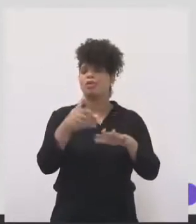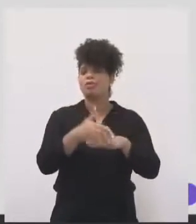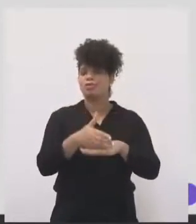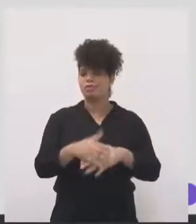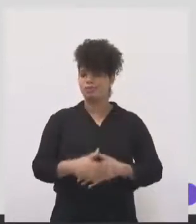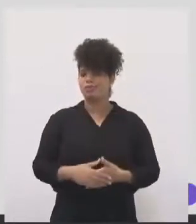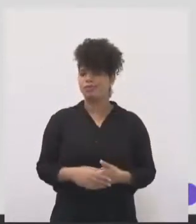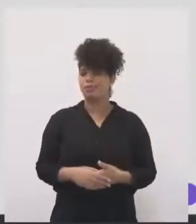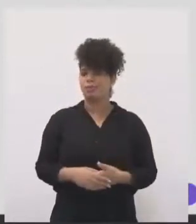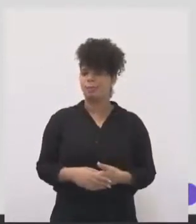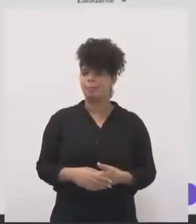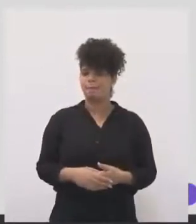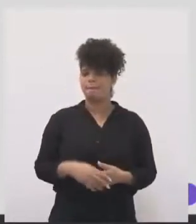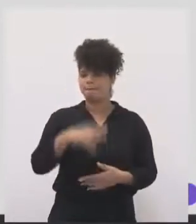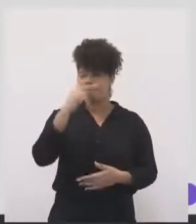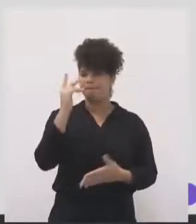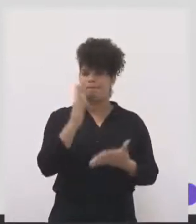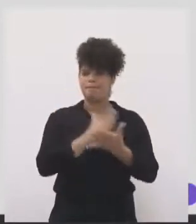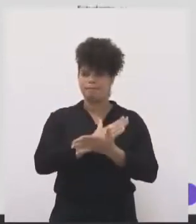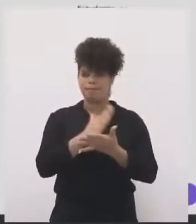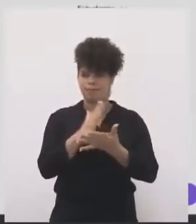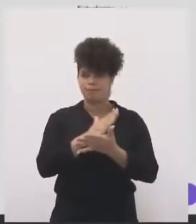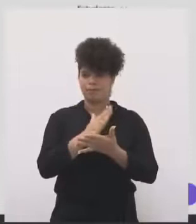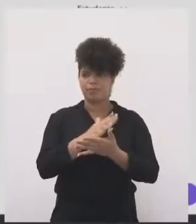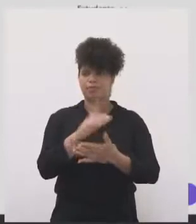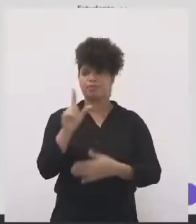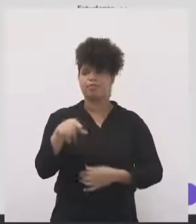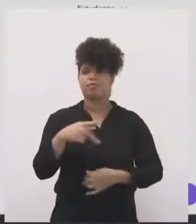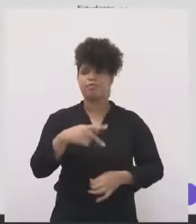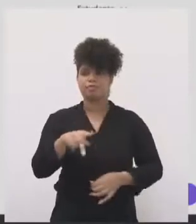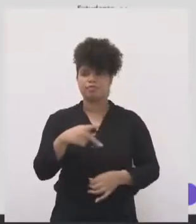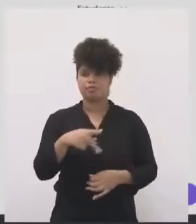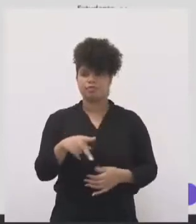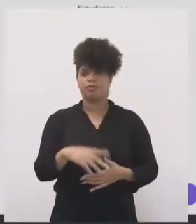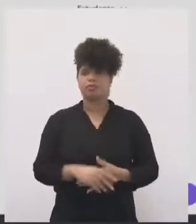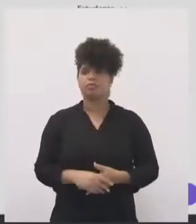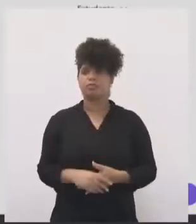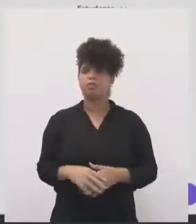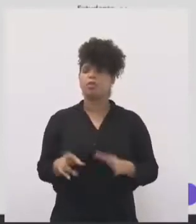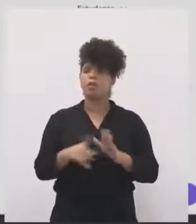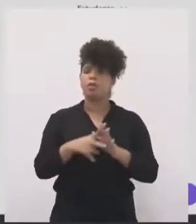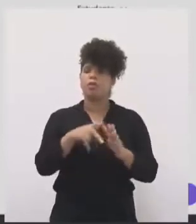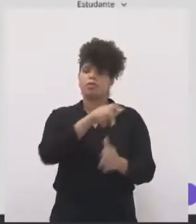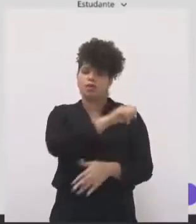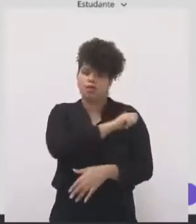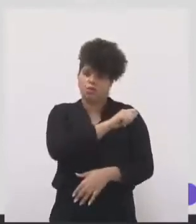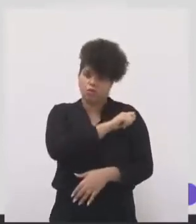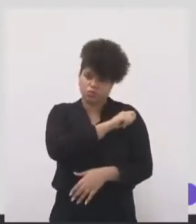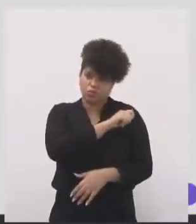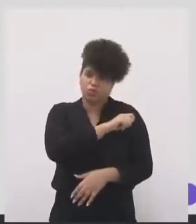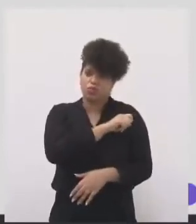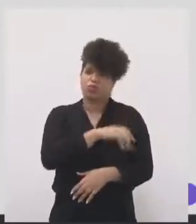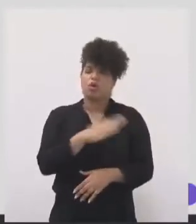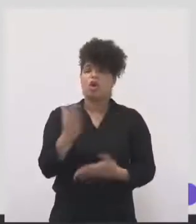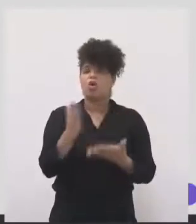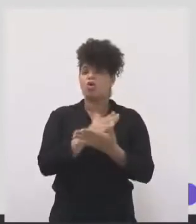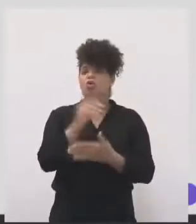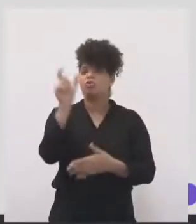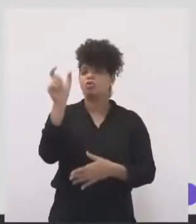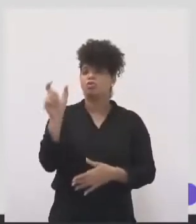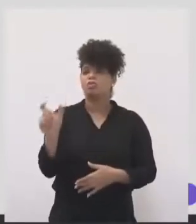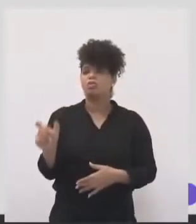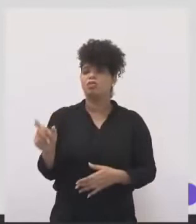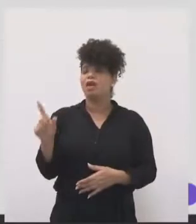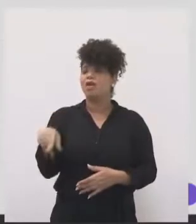Então, eu tenho algumas pessoas aqui que são são estudantes, tem permissão de estudantes, tenho outras que